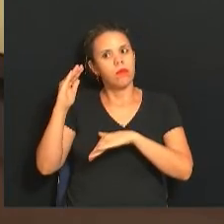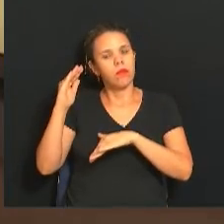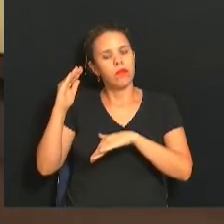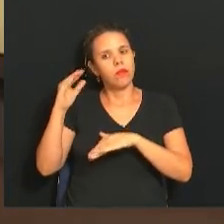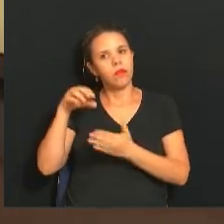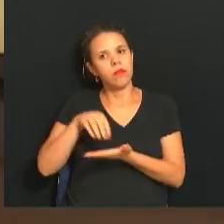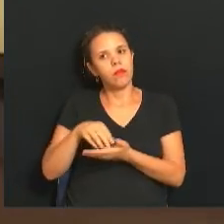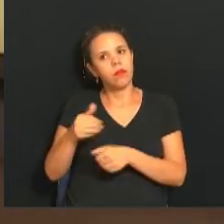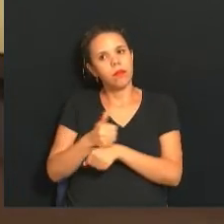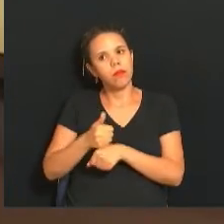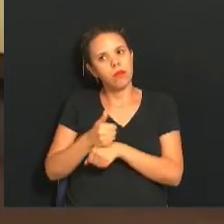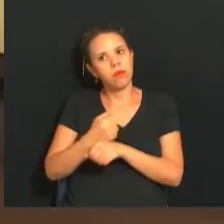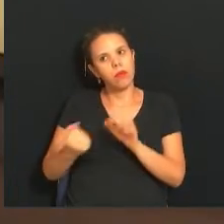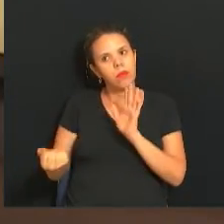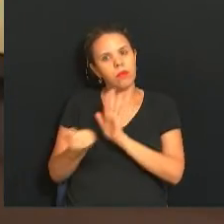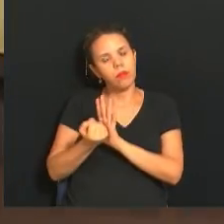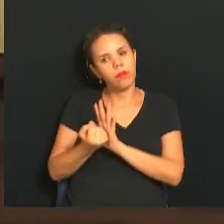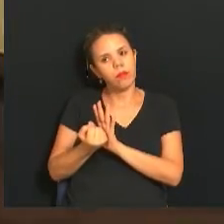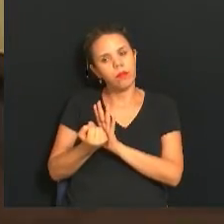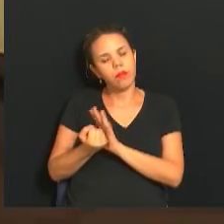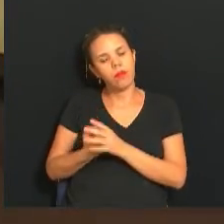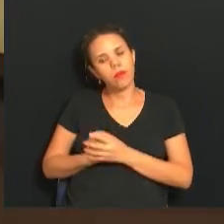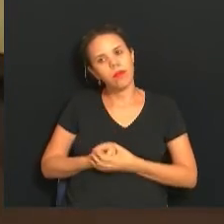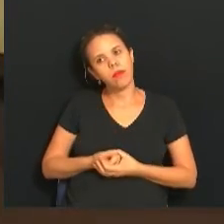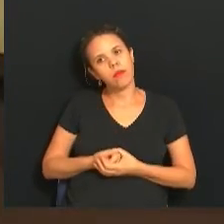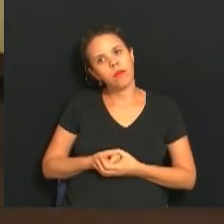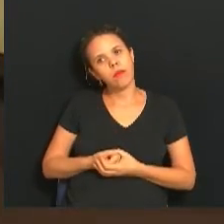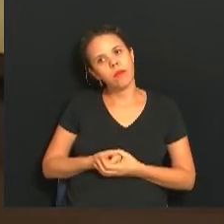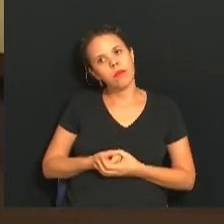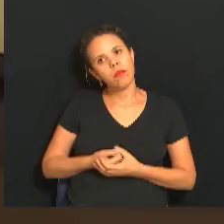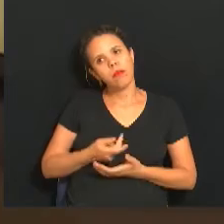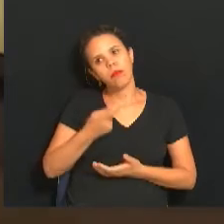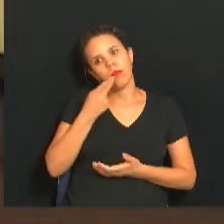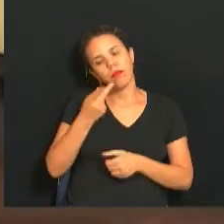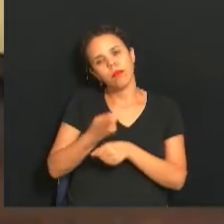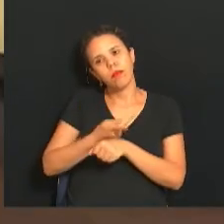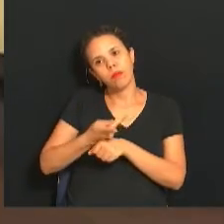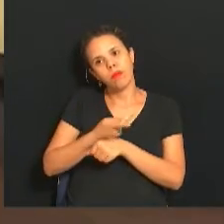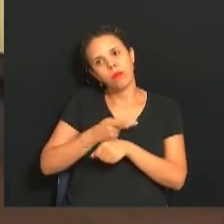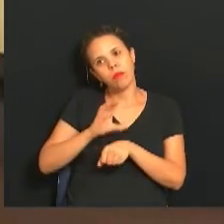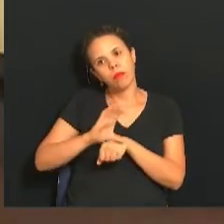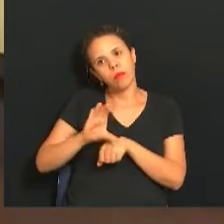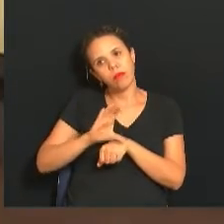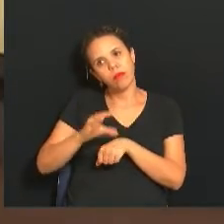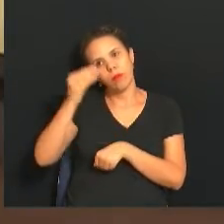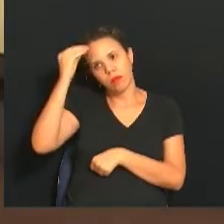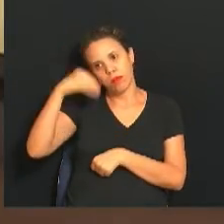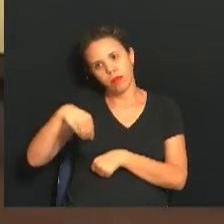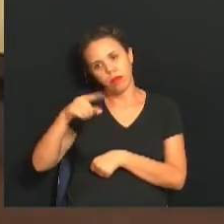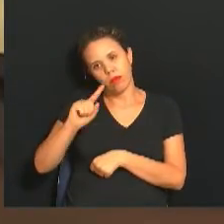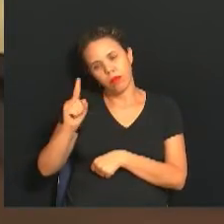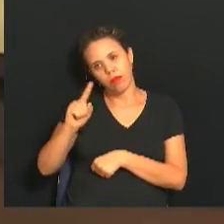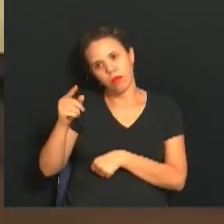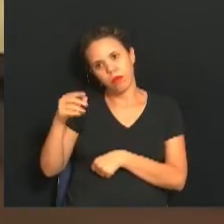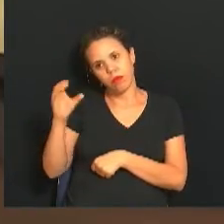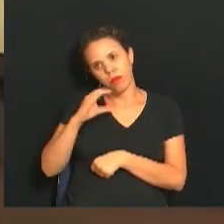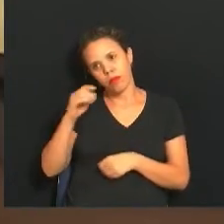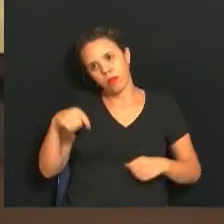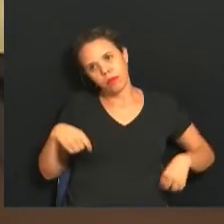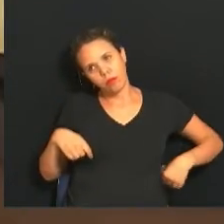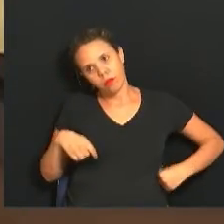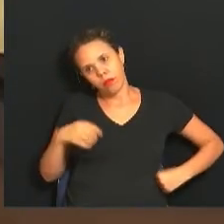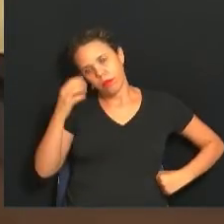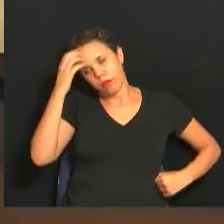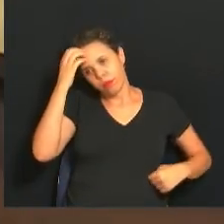setor da marca de moda. Então, é isso que eu digo. Procure uma qualificação, não desista dos seus sonhos, corre atrás. Se não passar numa